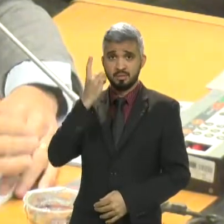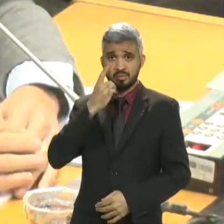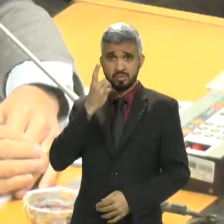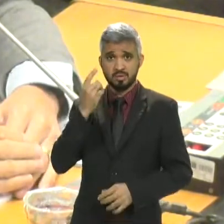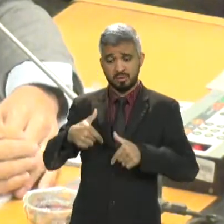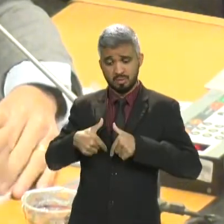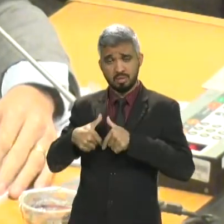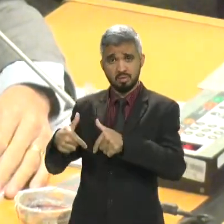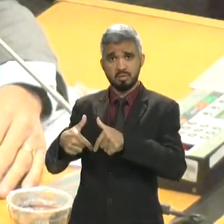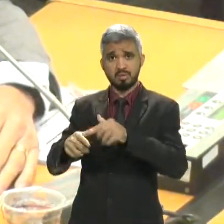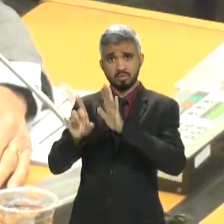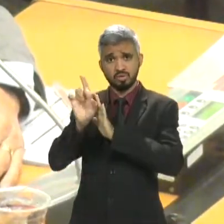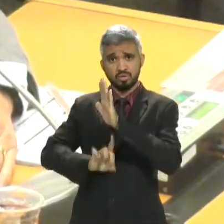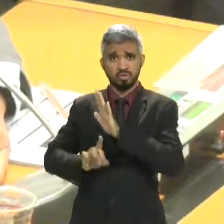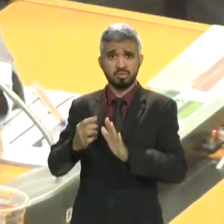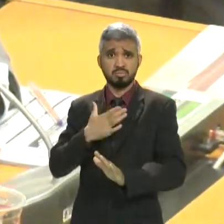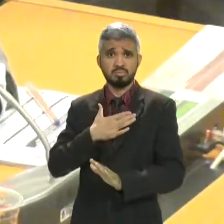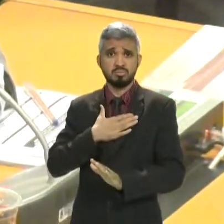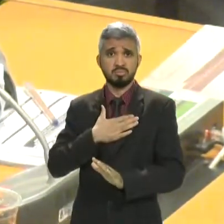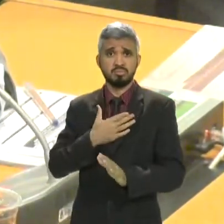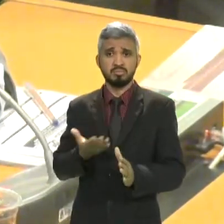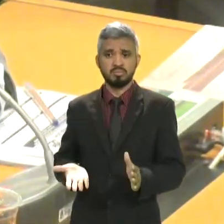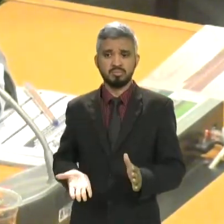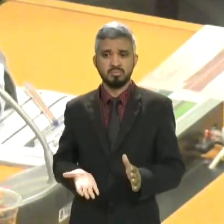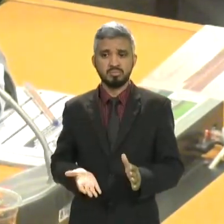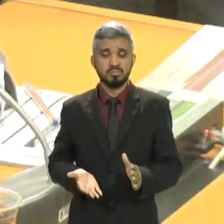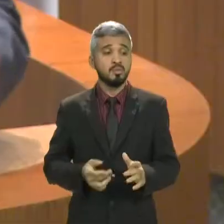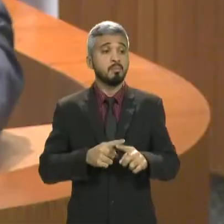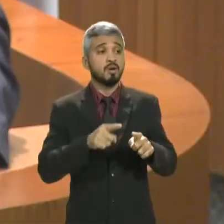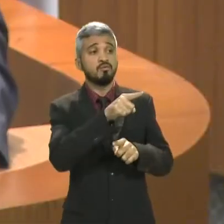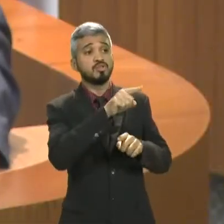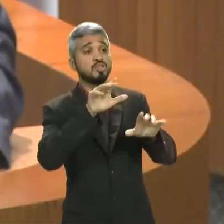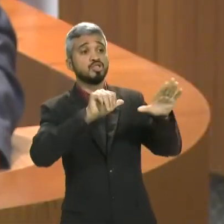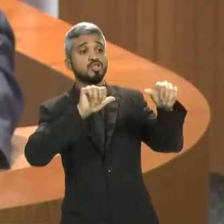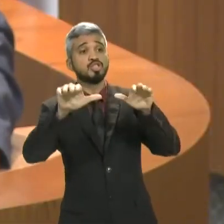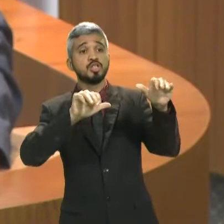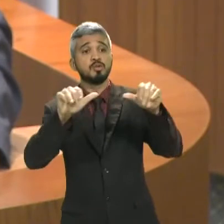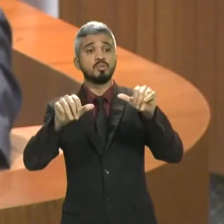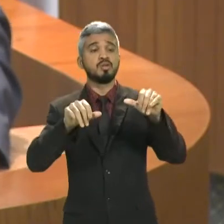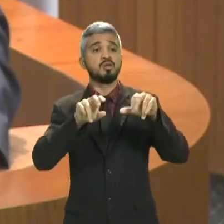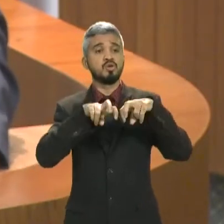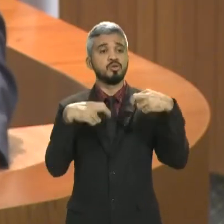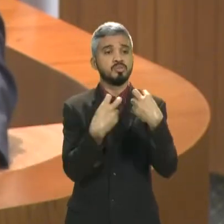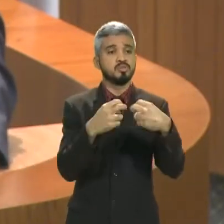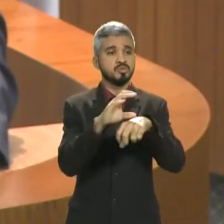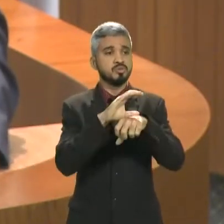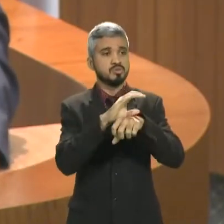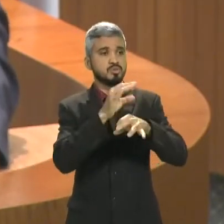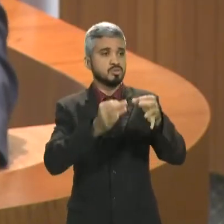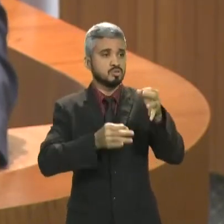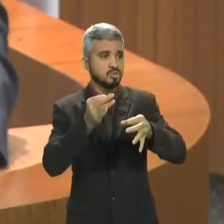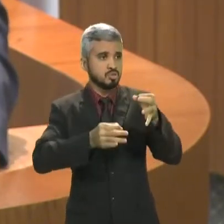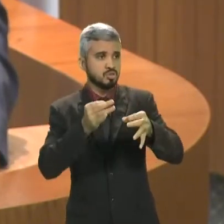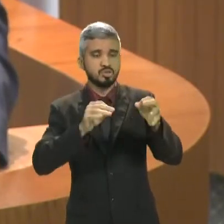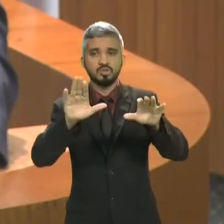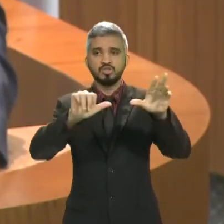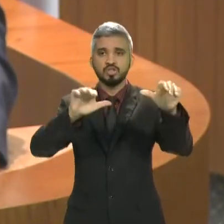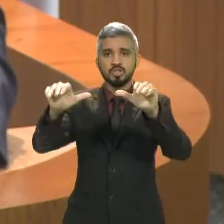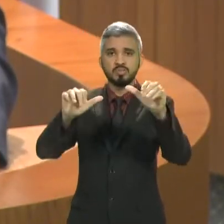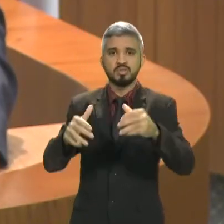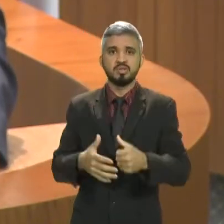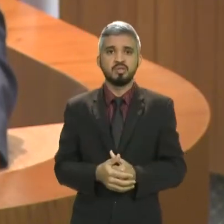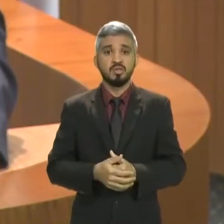de direito seu. Mas era Vossa Excelência que convocava todos os deputados aqui para a reunião da CCJ. Leia o regimento, leia a função do líder do governo. O governo